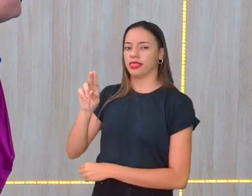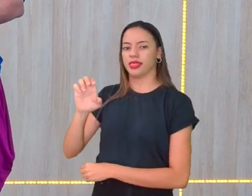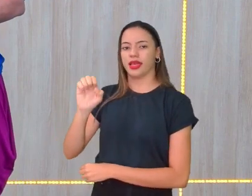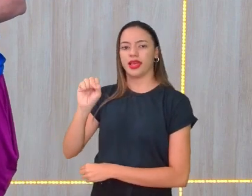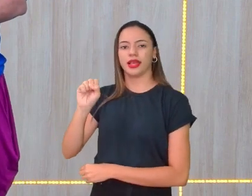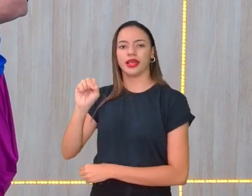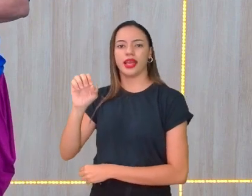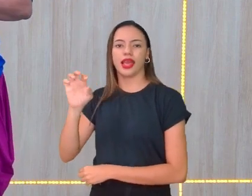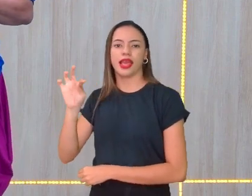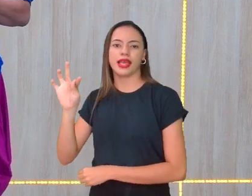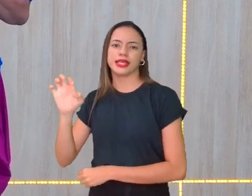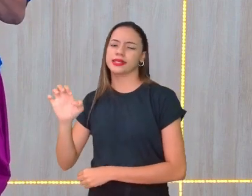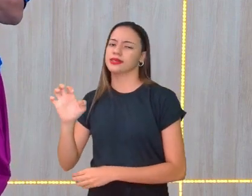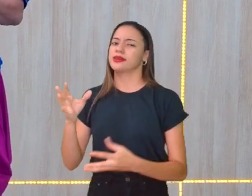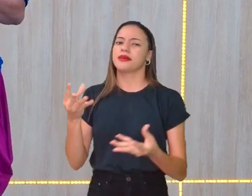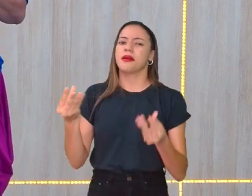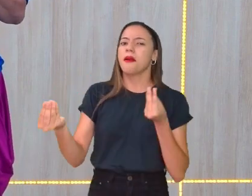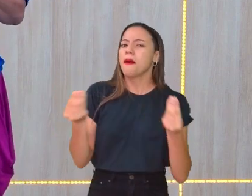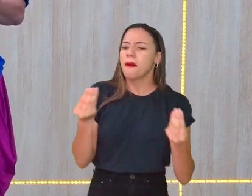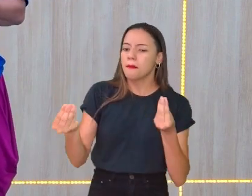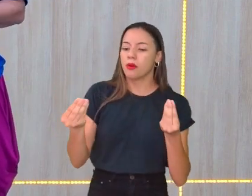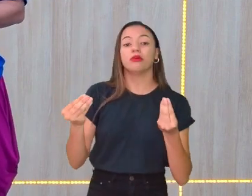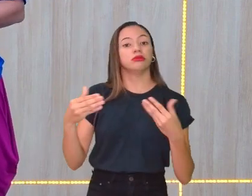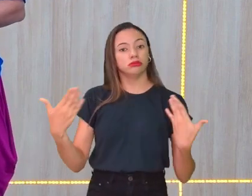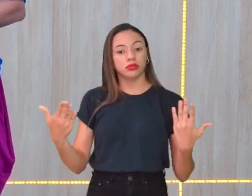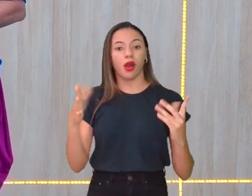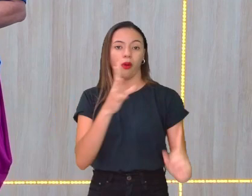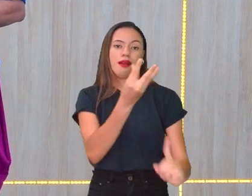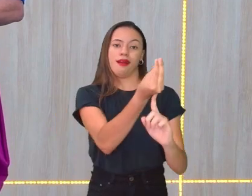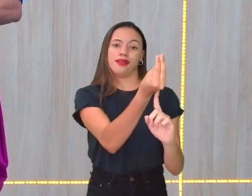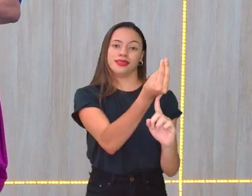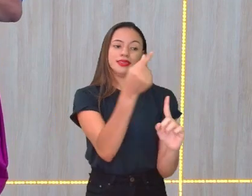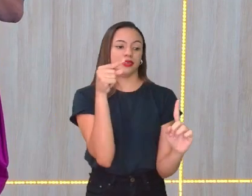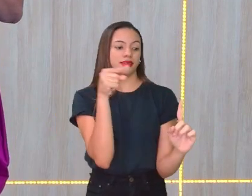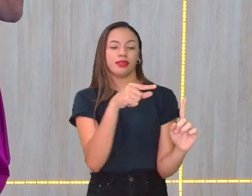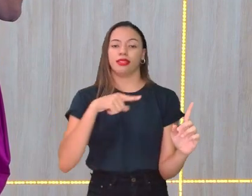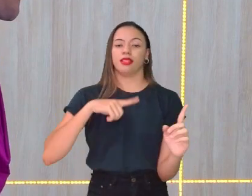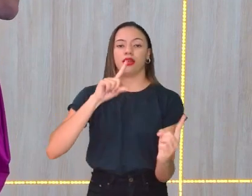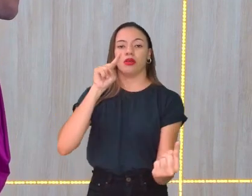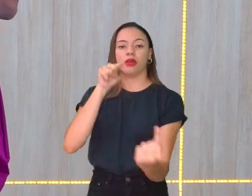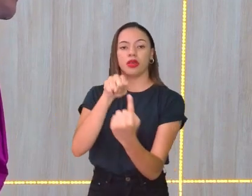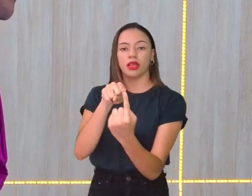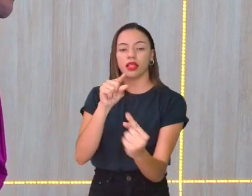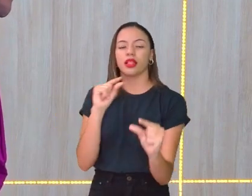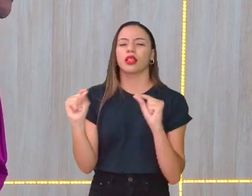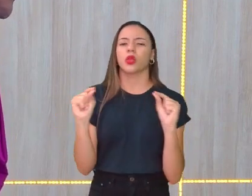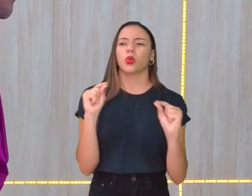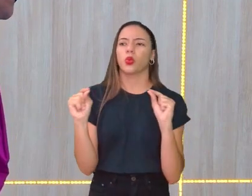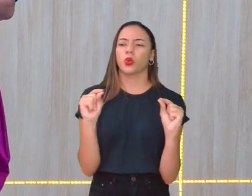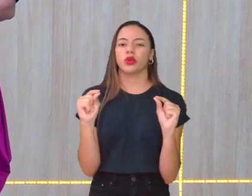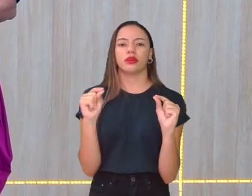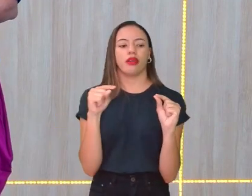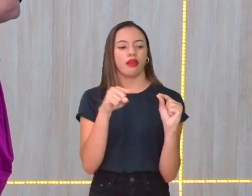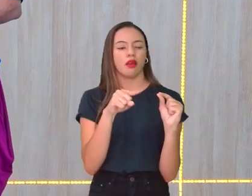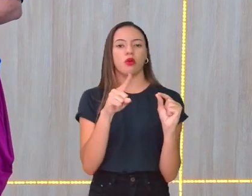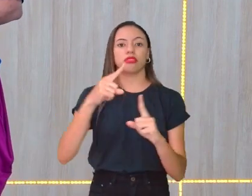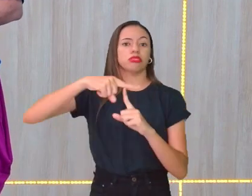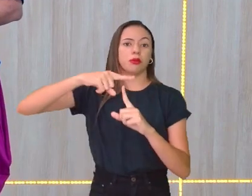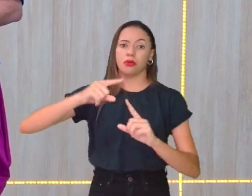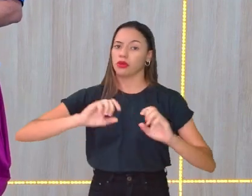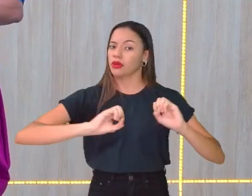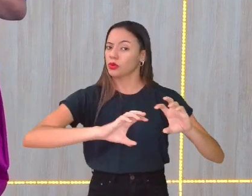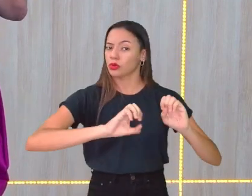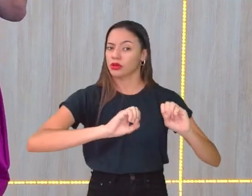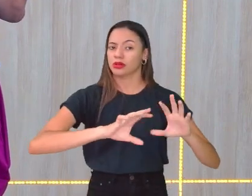Através da arte. Então, a arte ela teve essa finalidade de ser também a forma de educação,